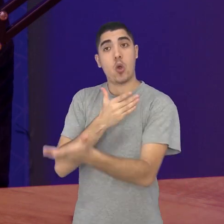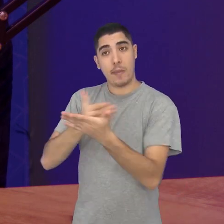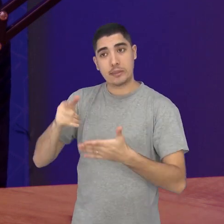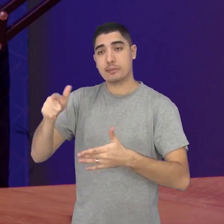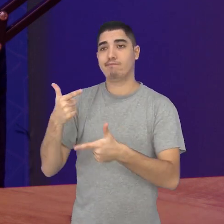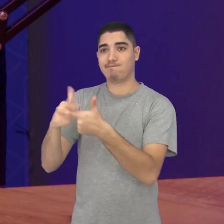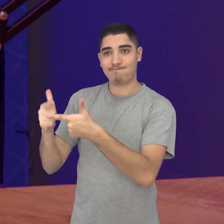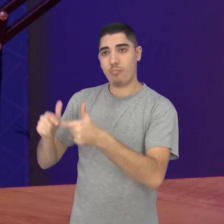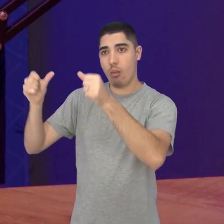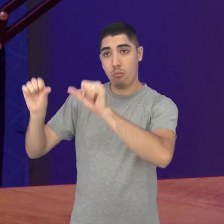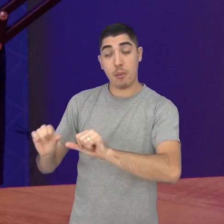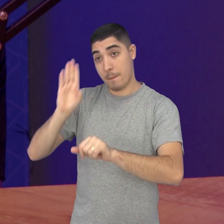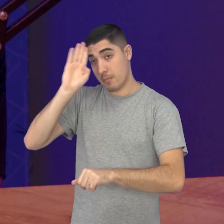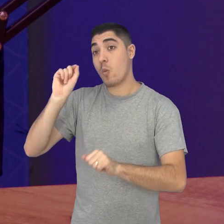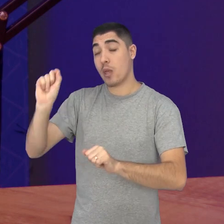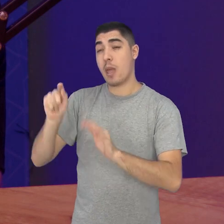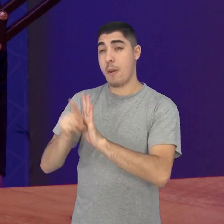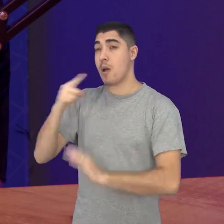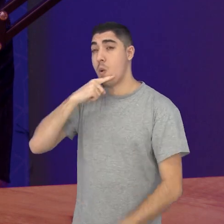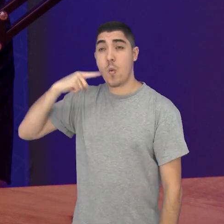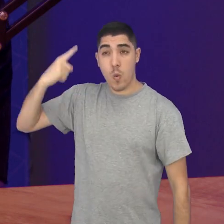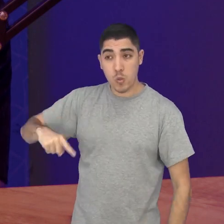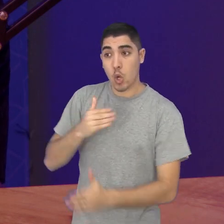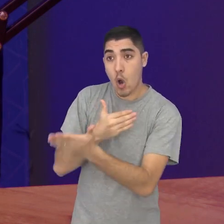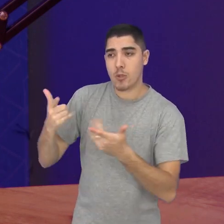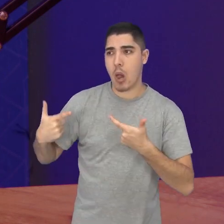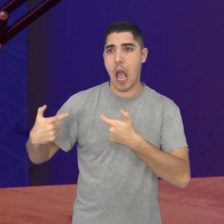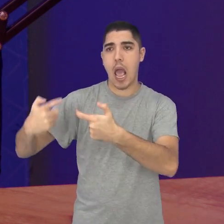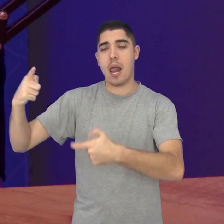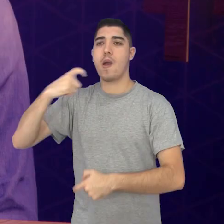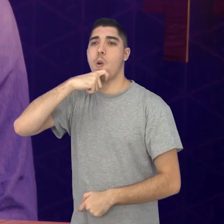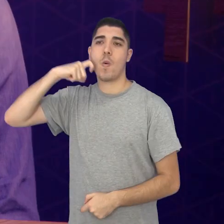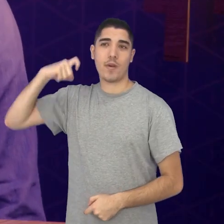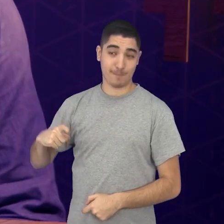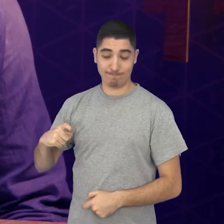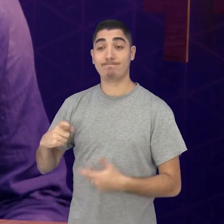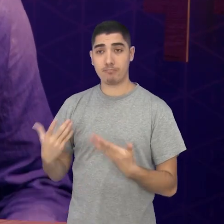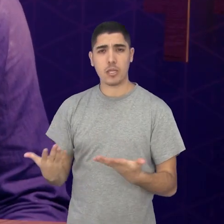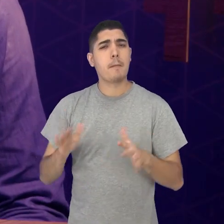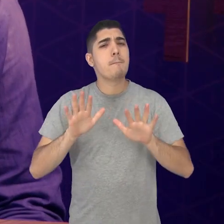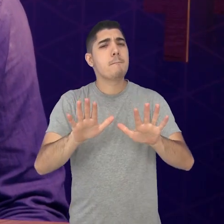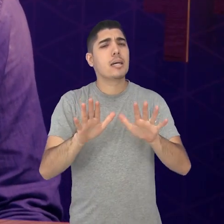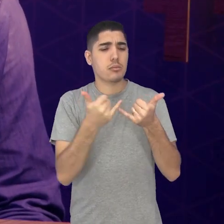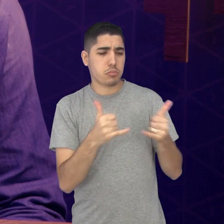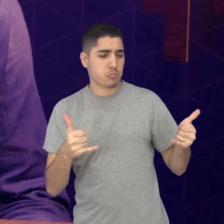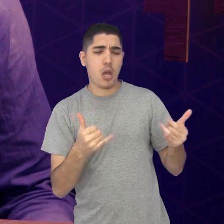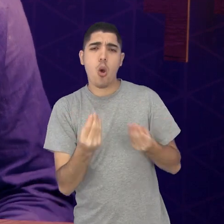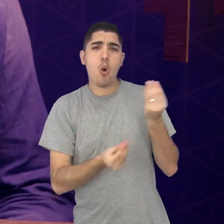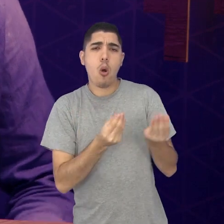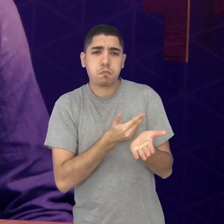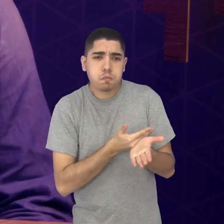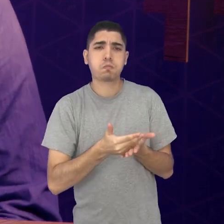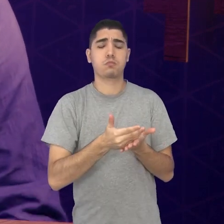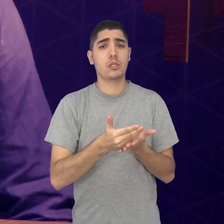vivendo essa situação e principalmente depois que a Rússia declarou guerra à Ucrânia. É isso aí, da onde a eletricidade vem?